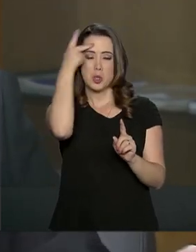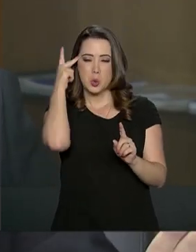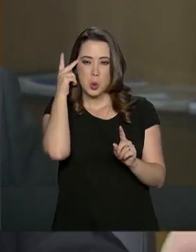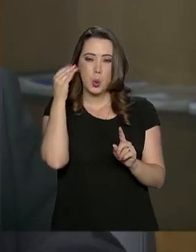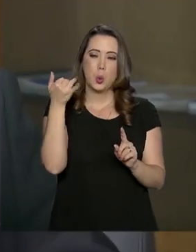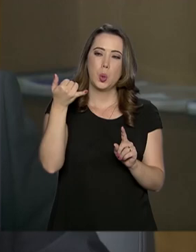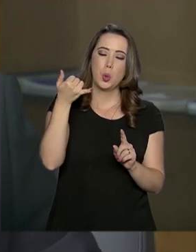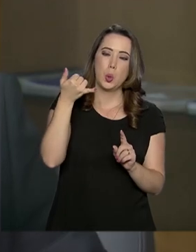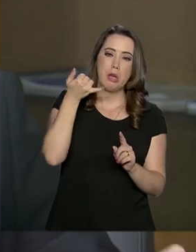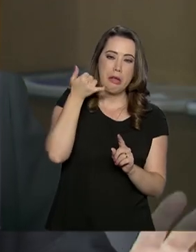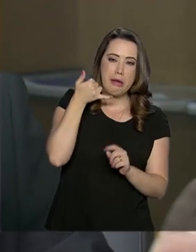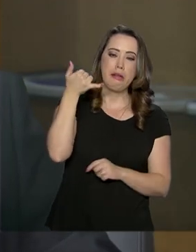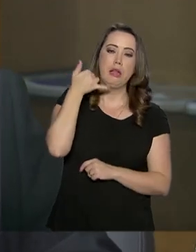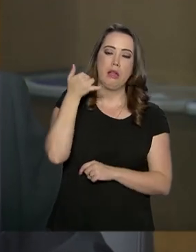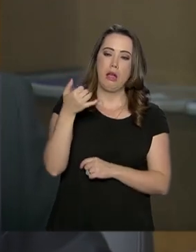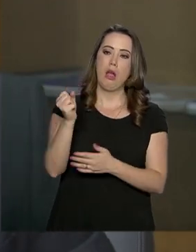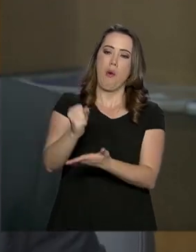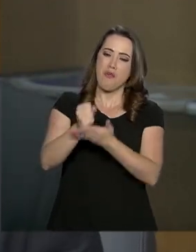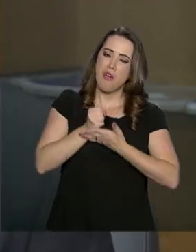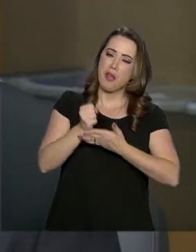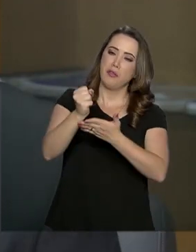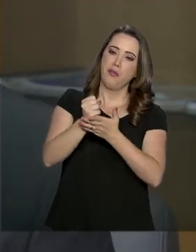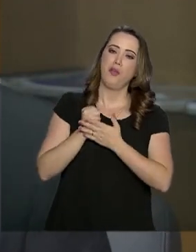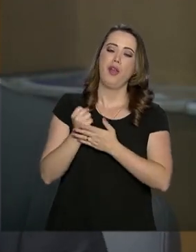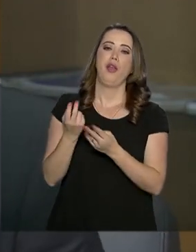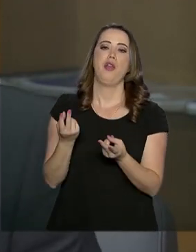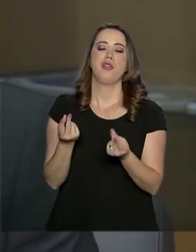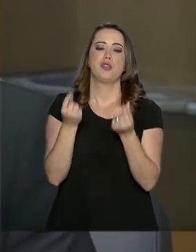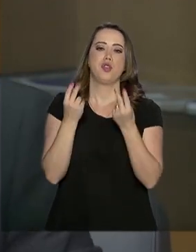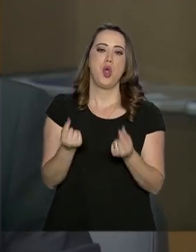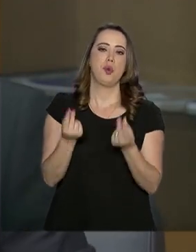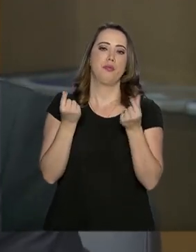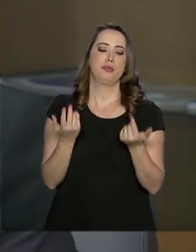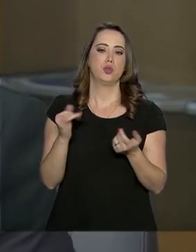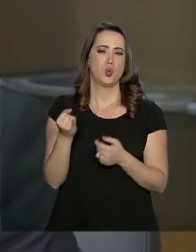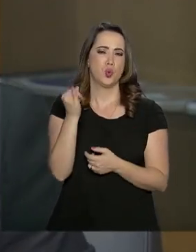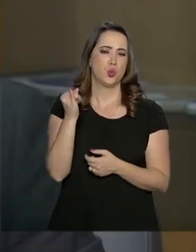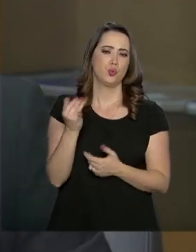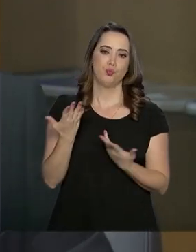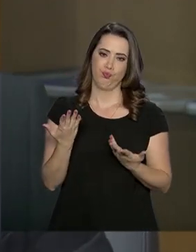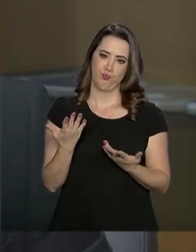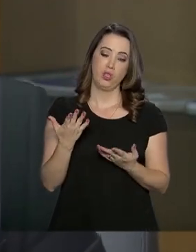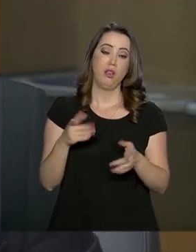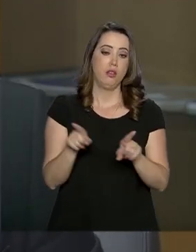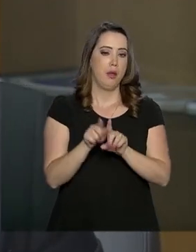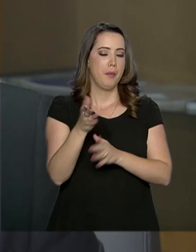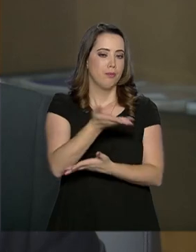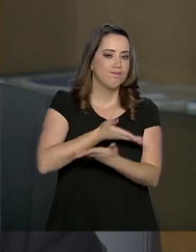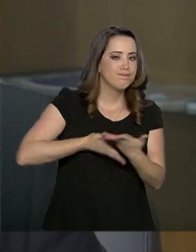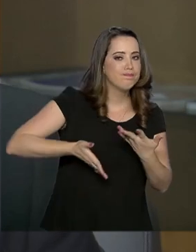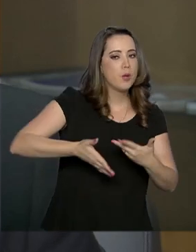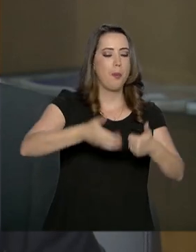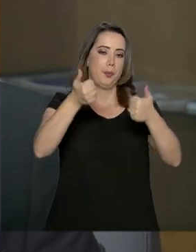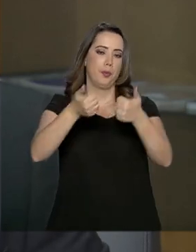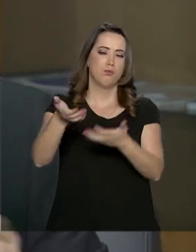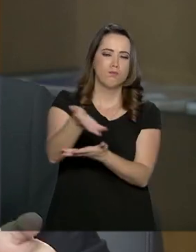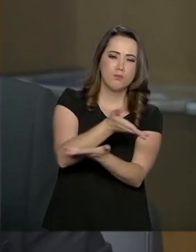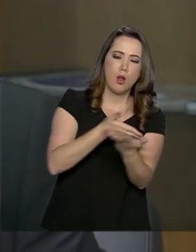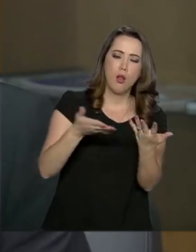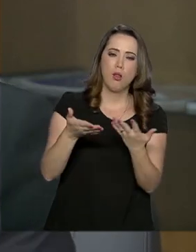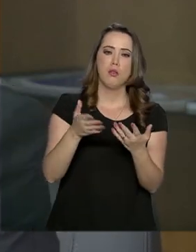eventuais instituições financeiras e seus correspondentes e, de outro lado, melhorar o fluxo do processo